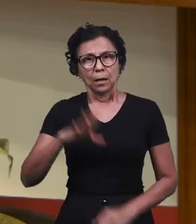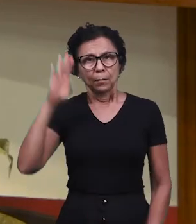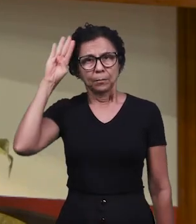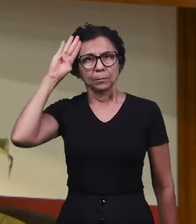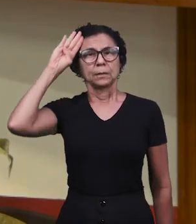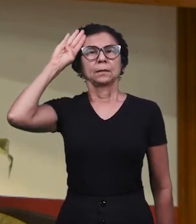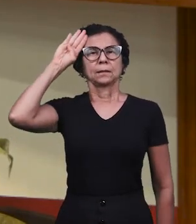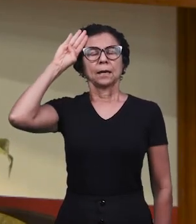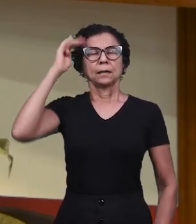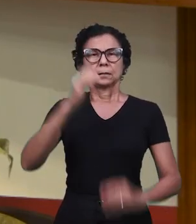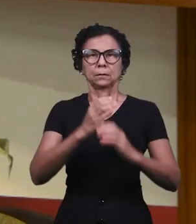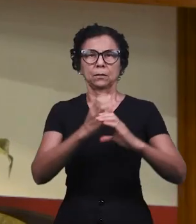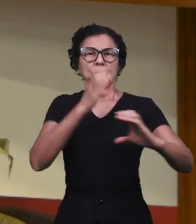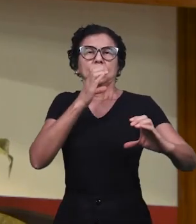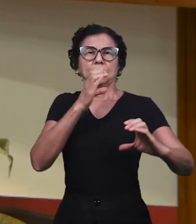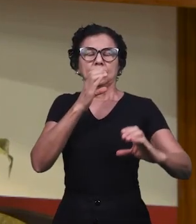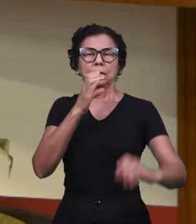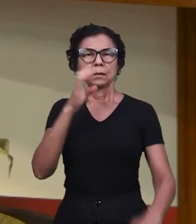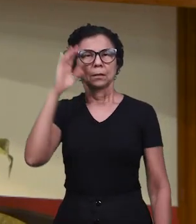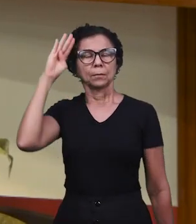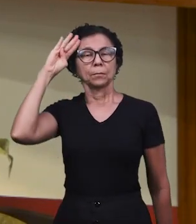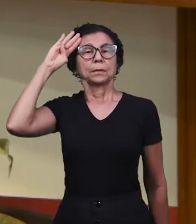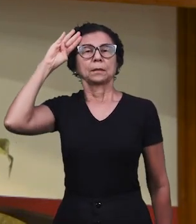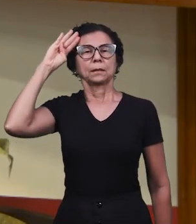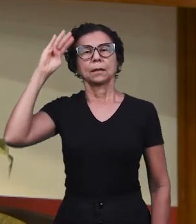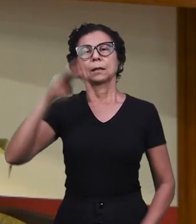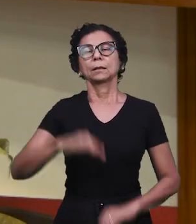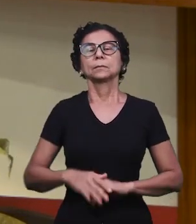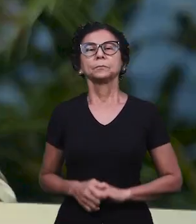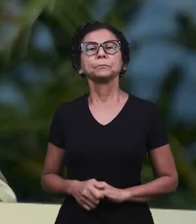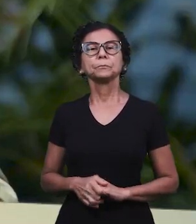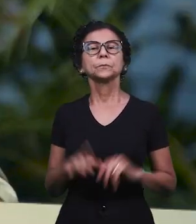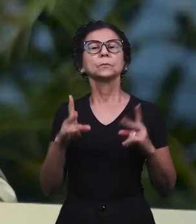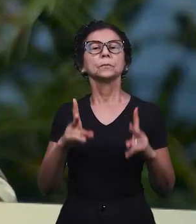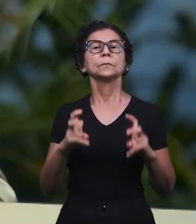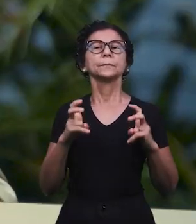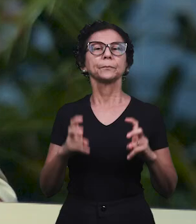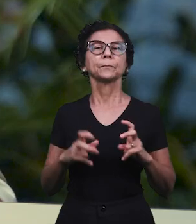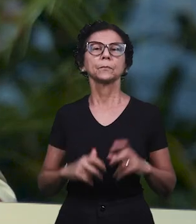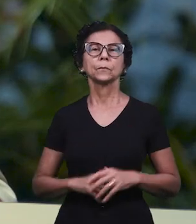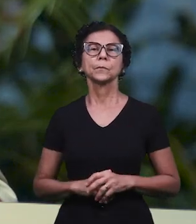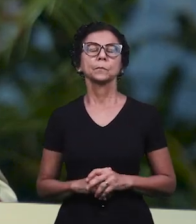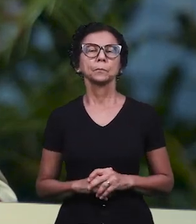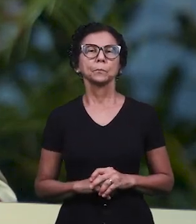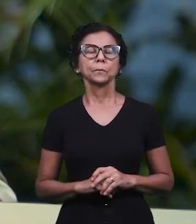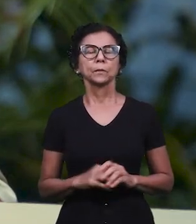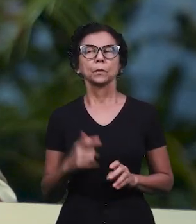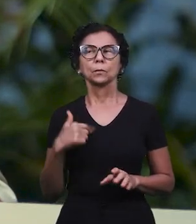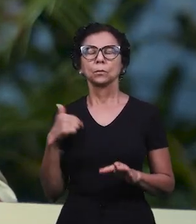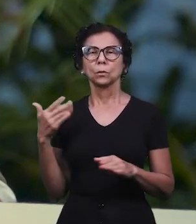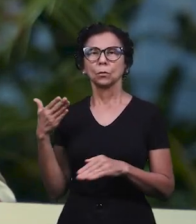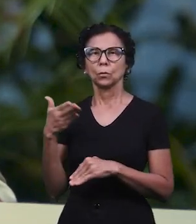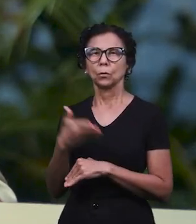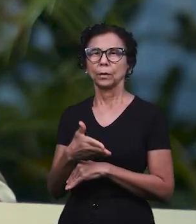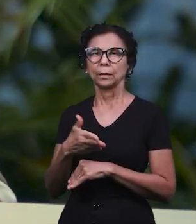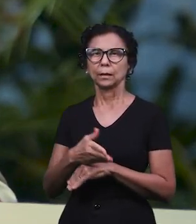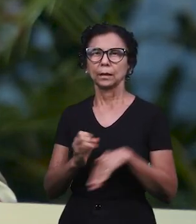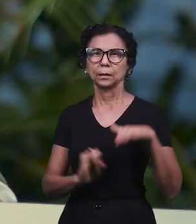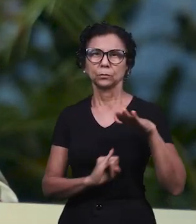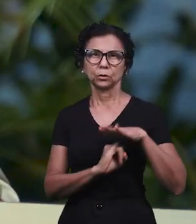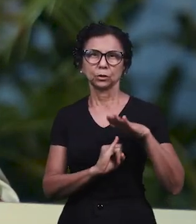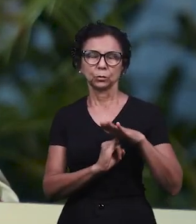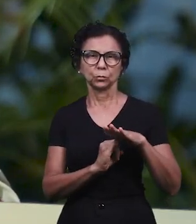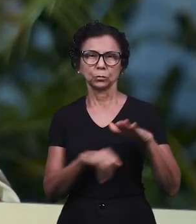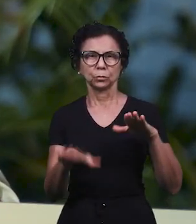da engenharia militar, o grande ganho que eu vi, quando eu entrei na academia, lá no Instituto Militar de